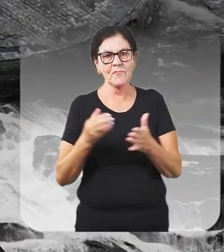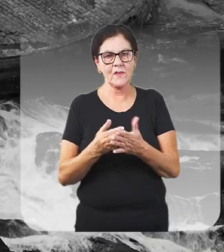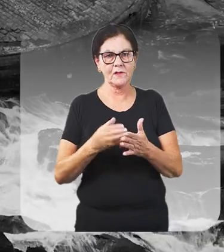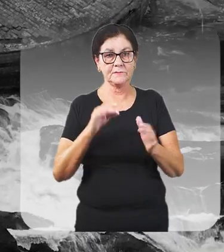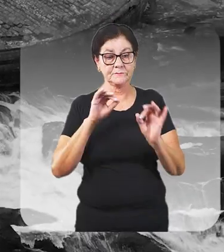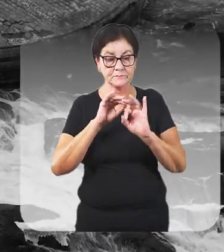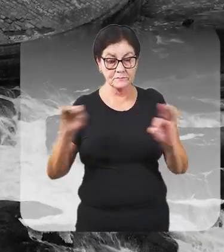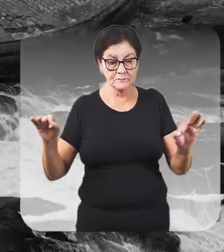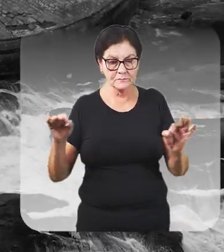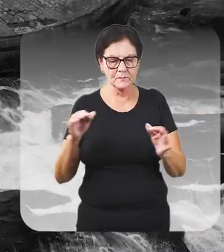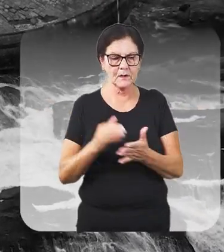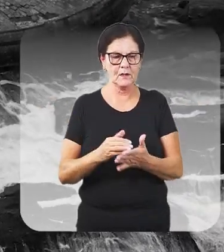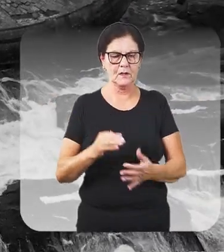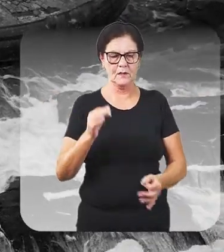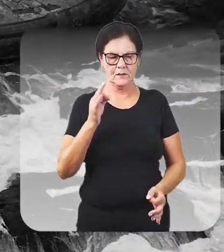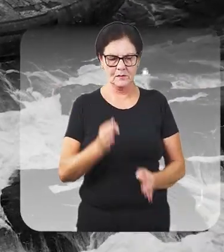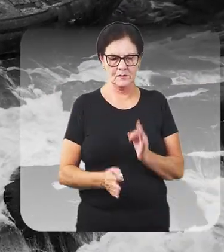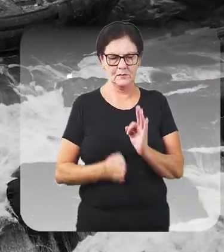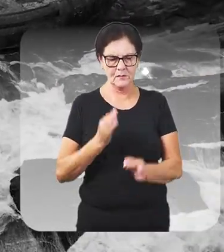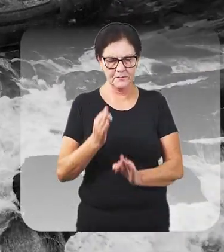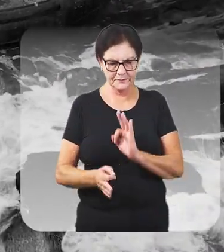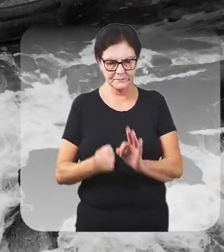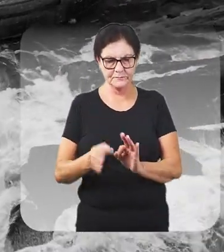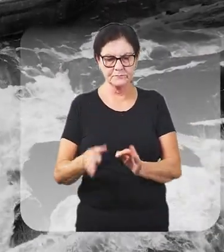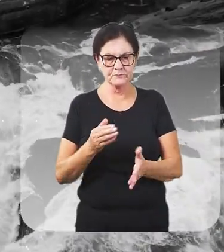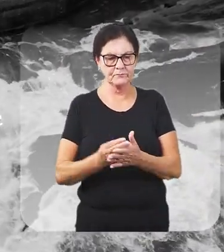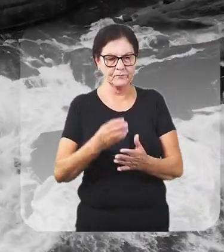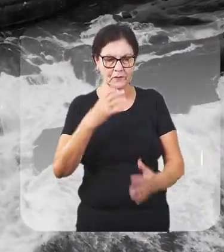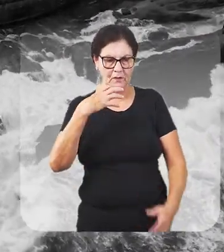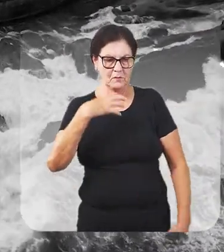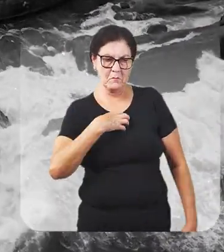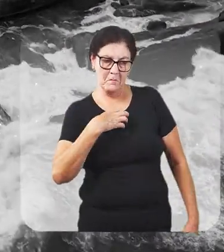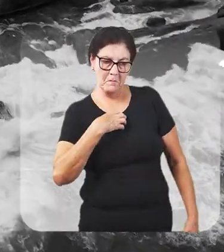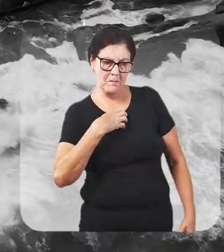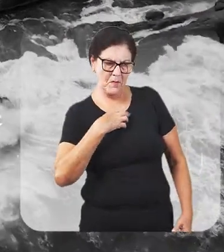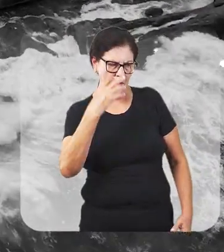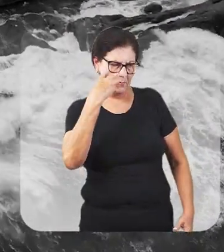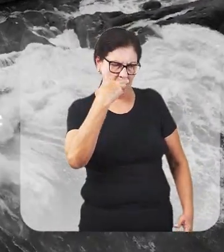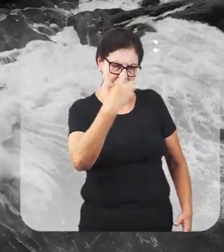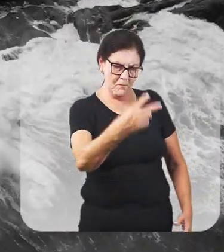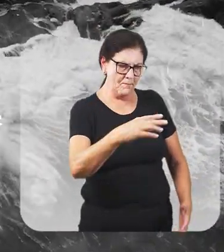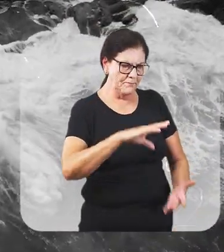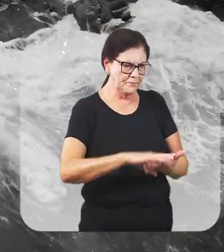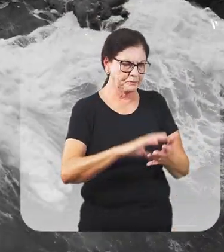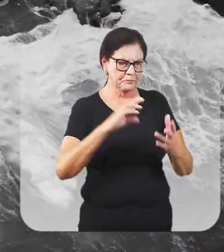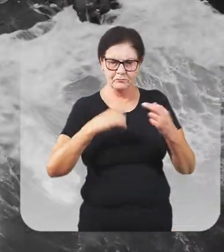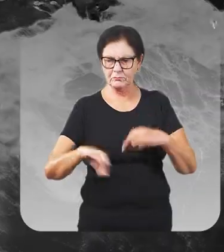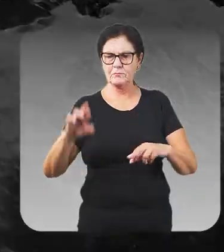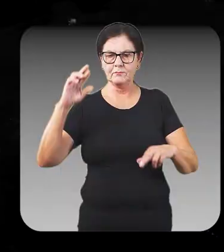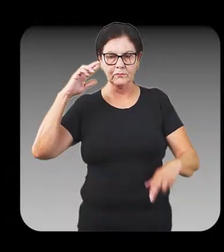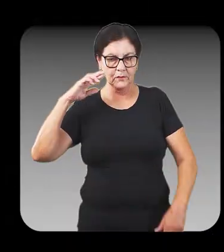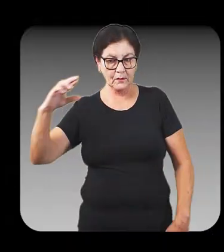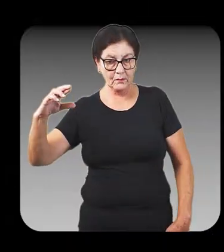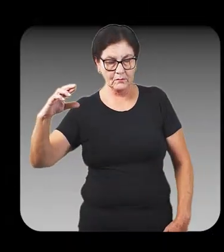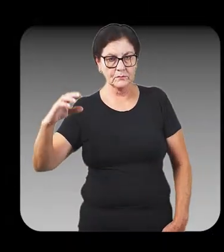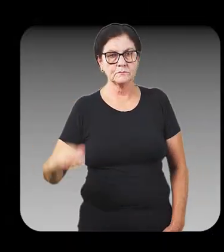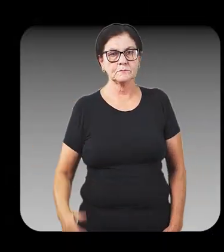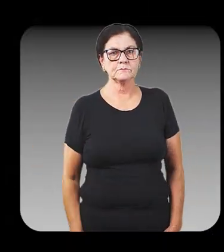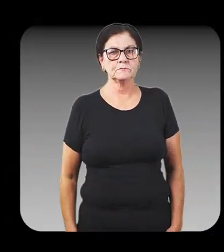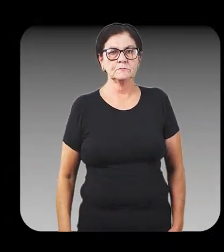uma fortificação estratégica com vista para a Baía de Guanabara, tornou-se o centro da revolta.